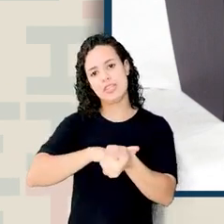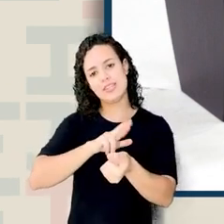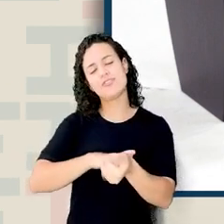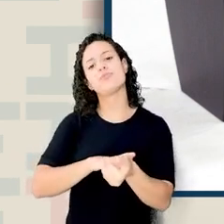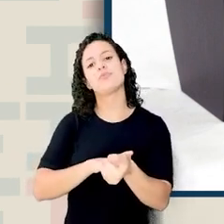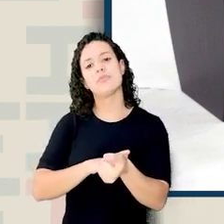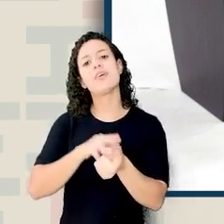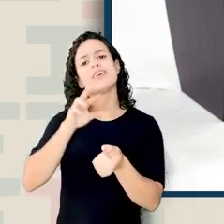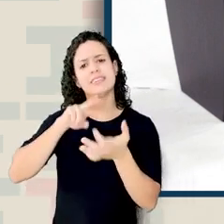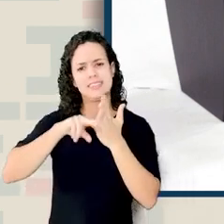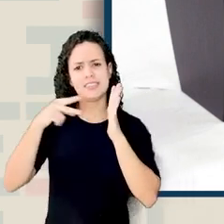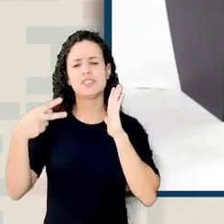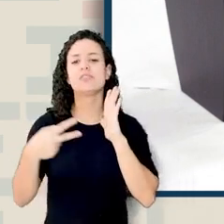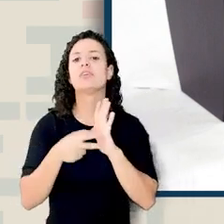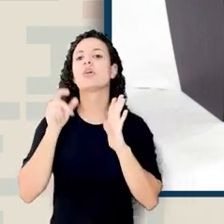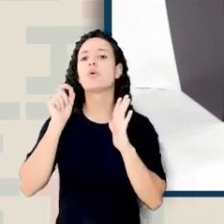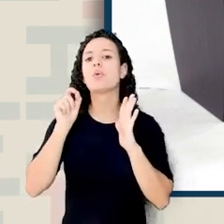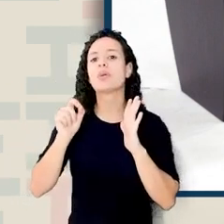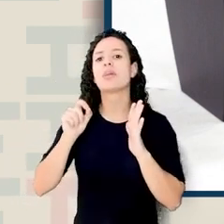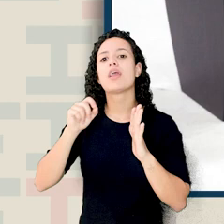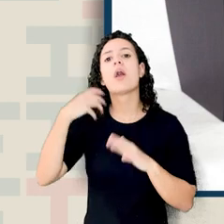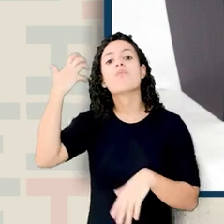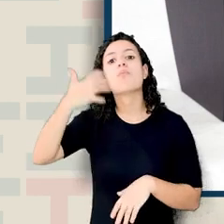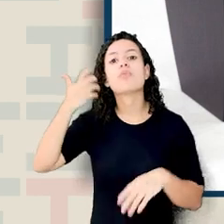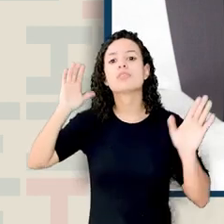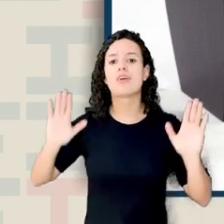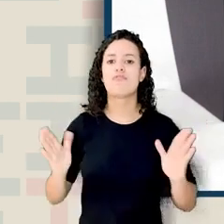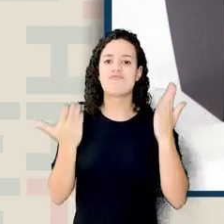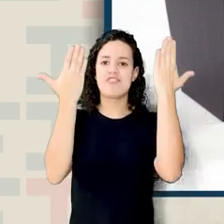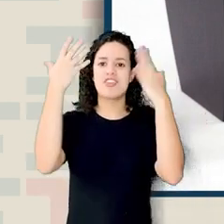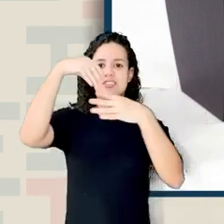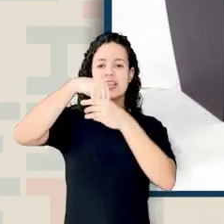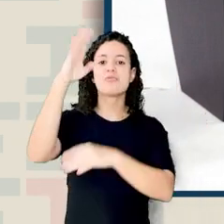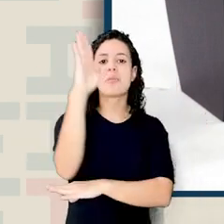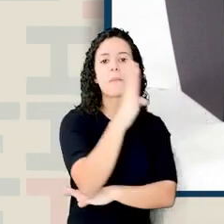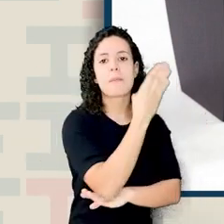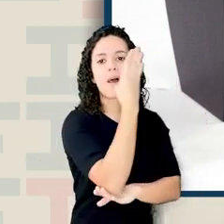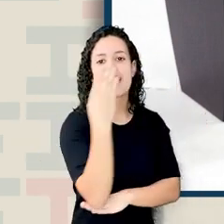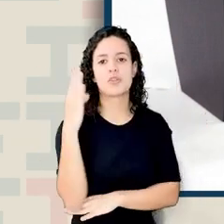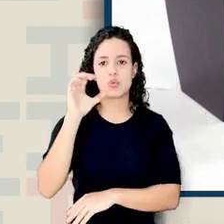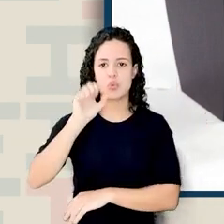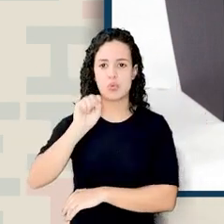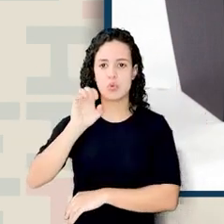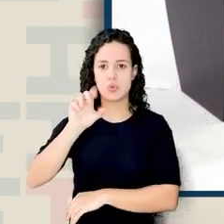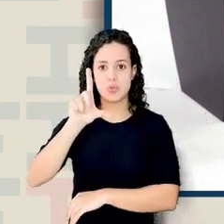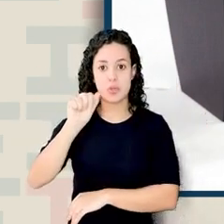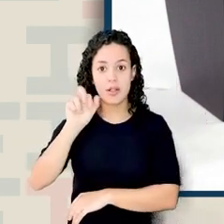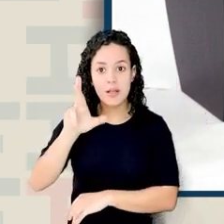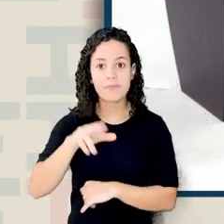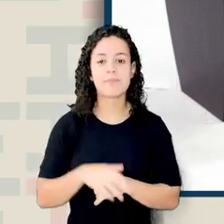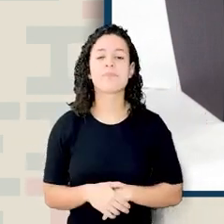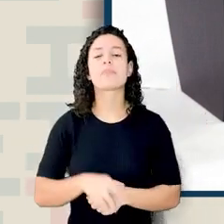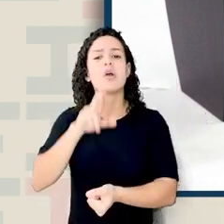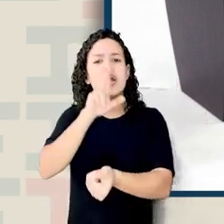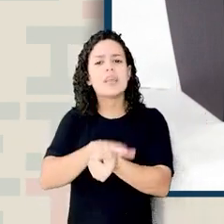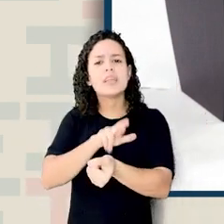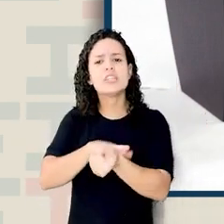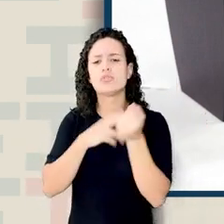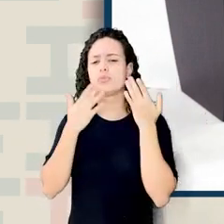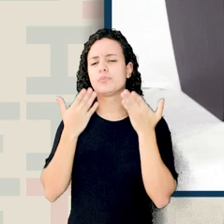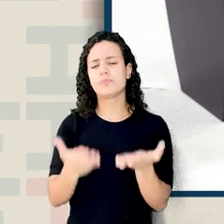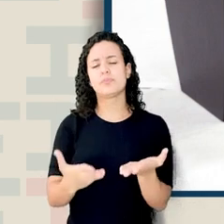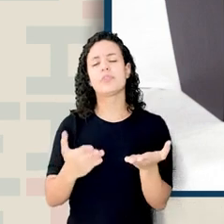vai configurar o toque festivo no maracatu solar. E esse ritmo, ele